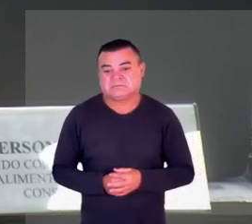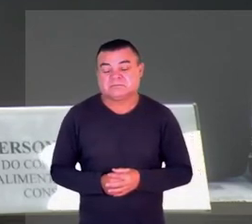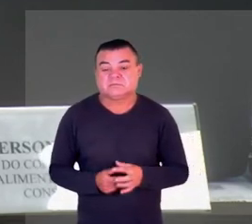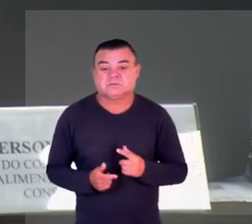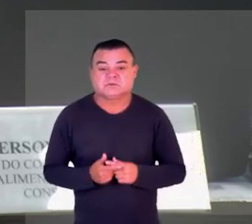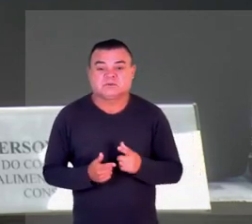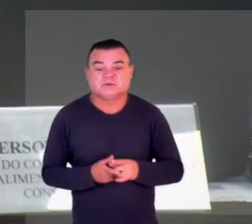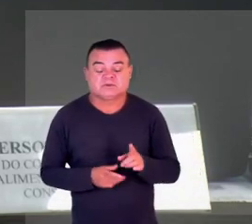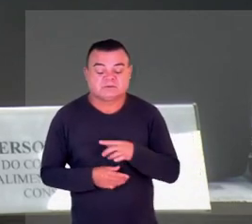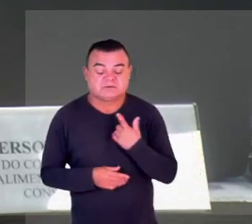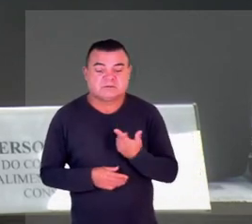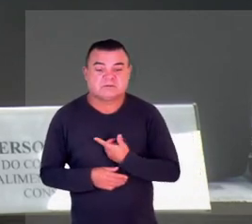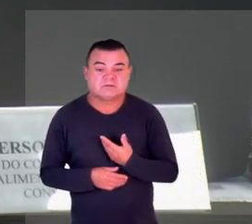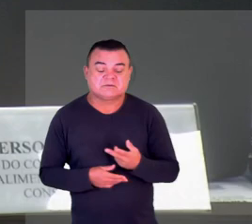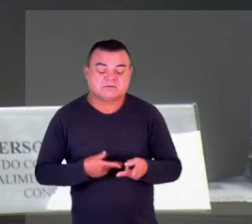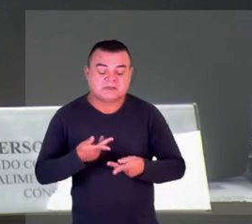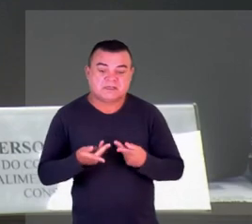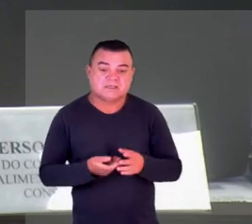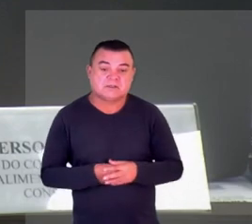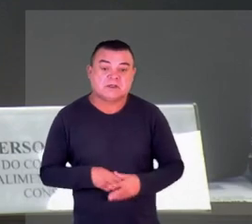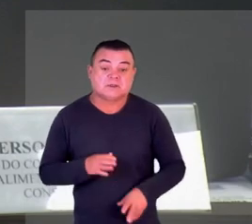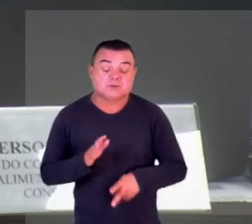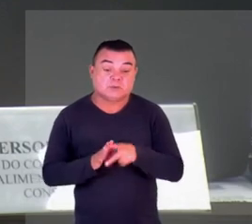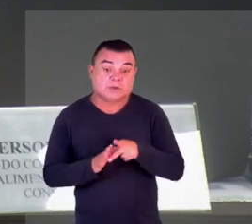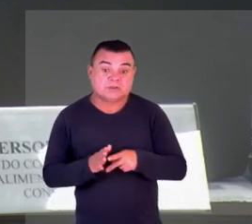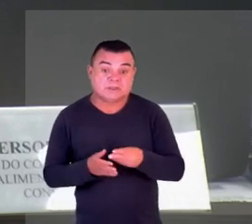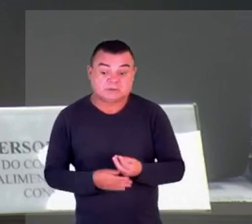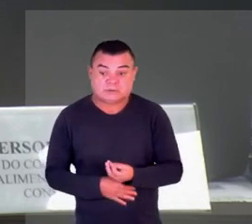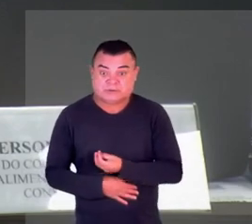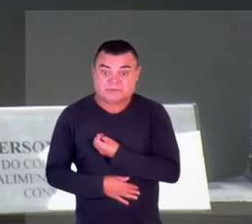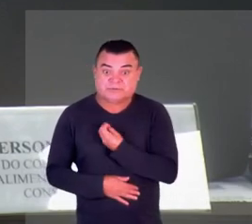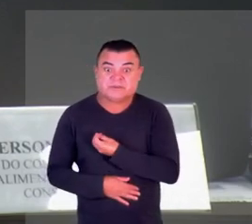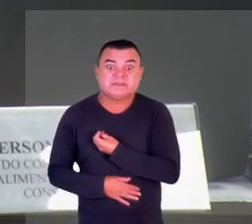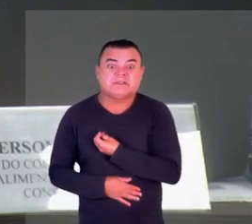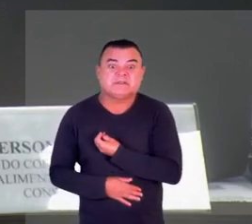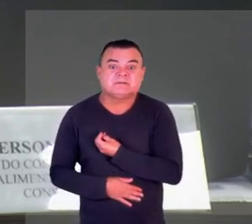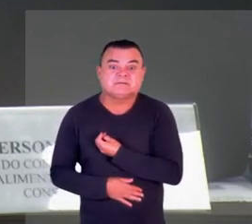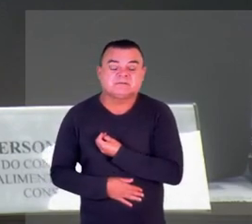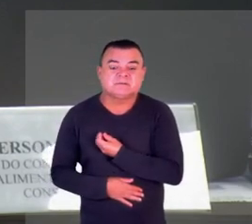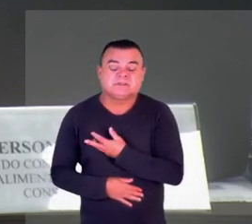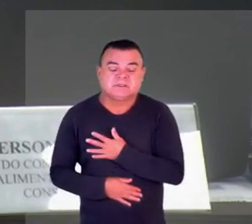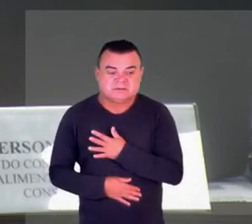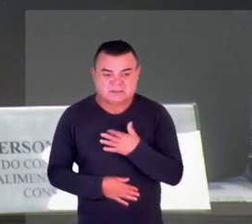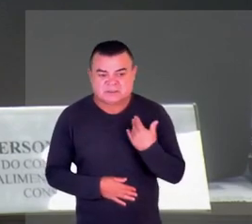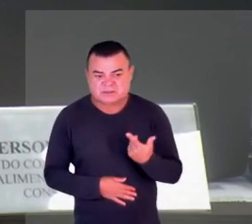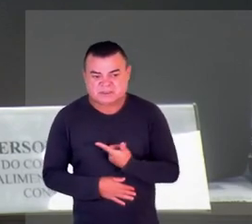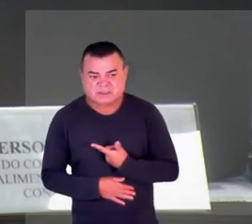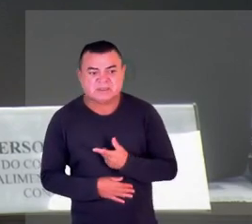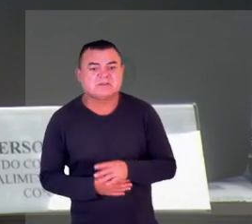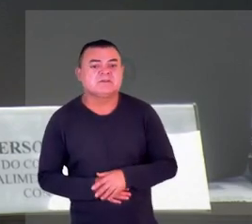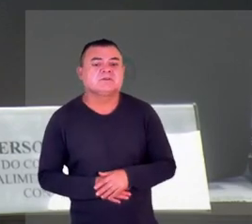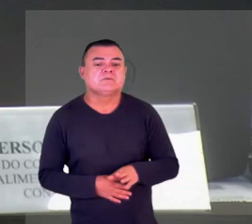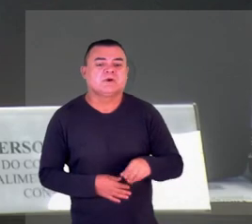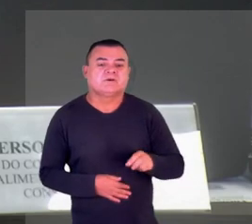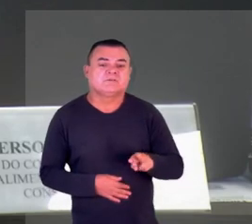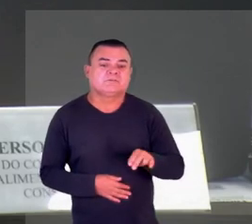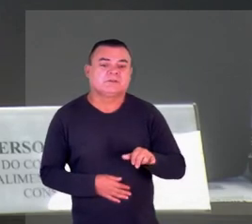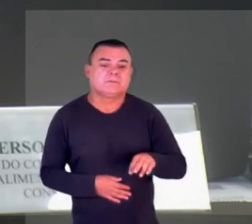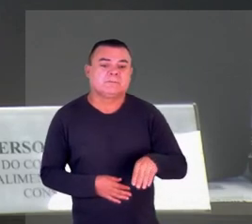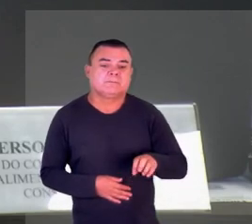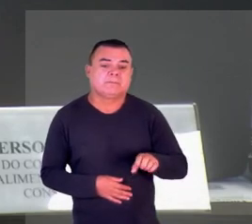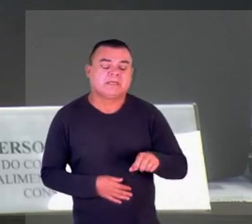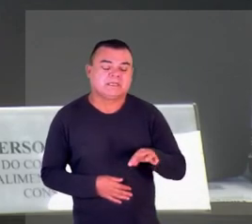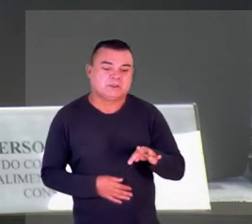tá falando aqui de projeto de vida então a gente no movimento social movimento pequenas agriculturas a gente afirma sempre o